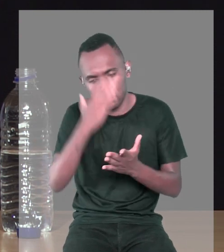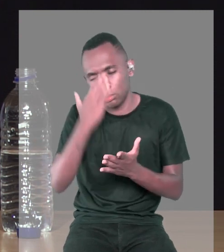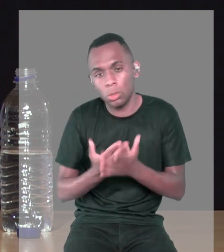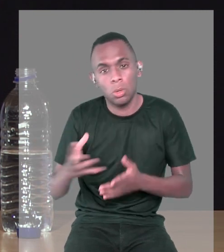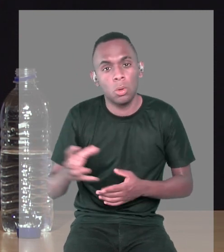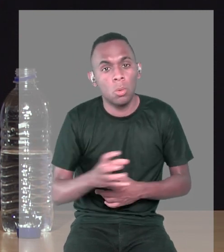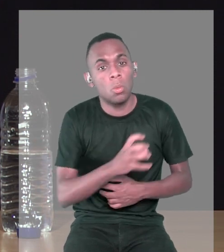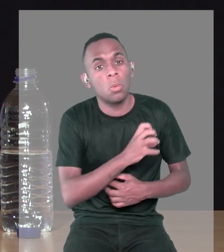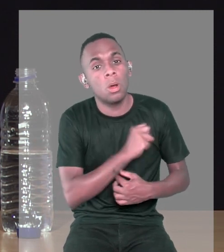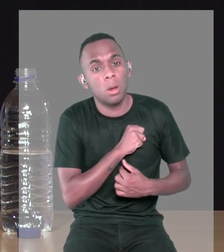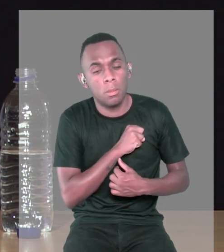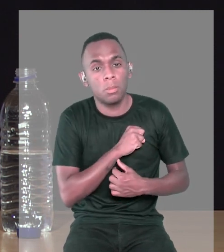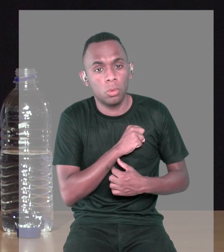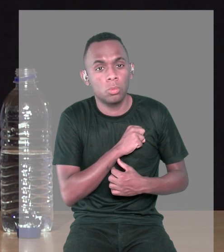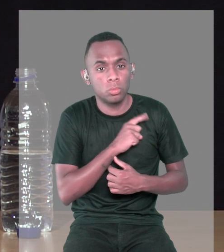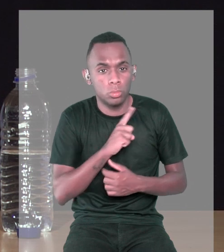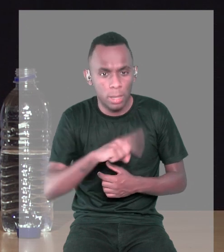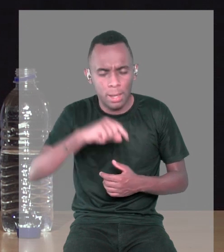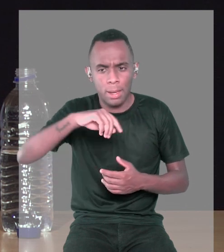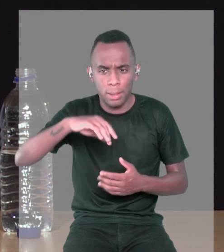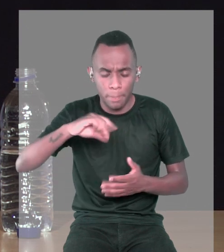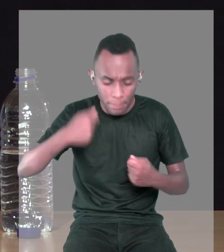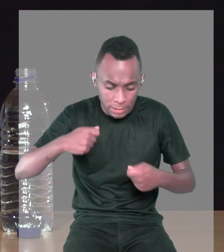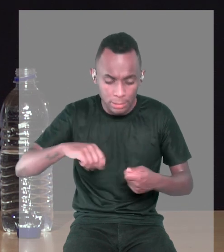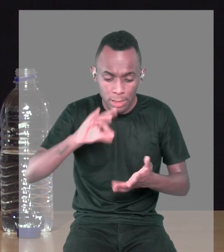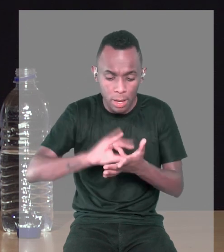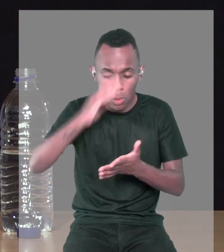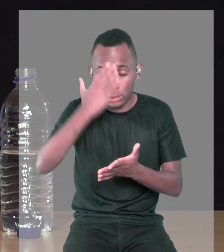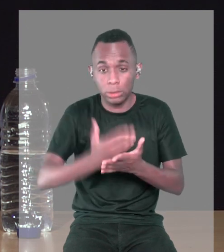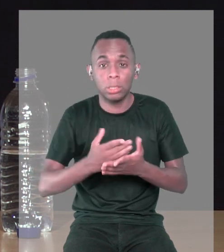outro. O amor é risco e confiança,